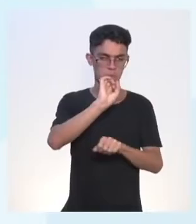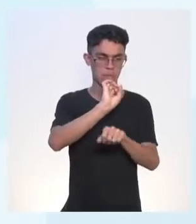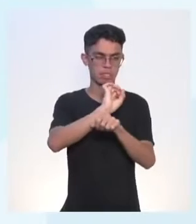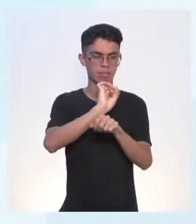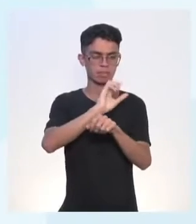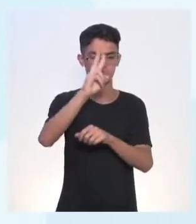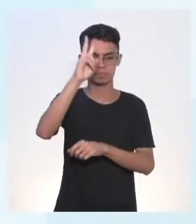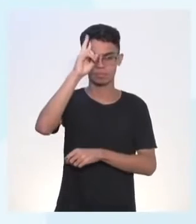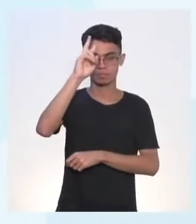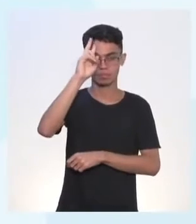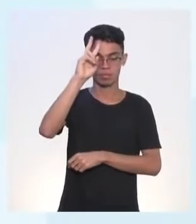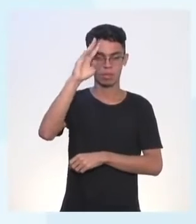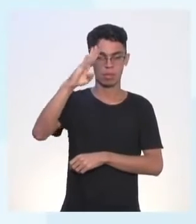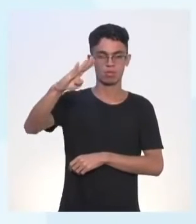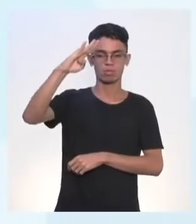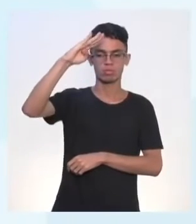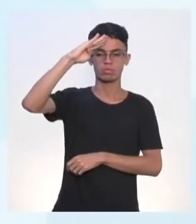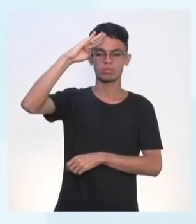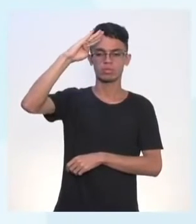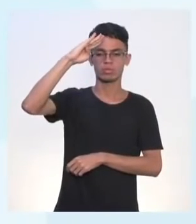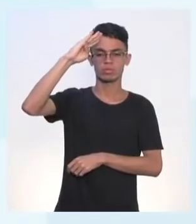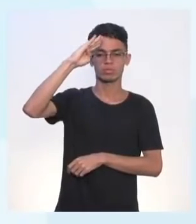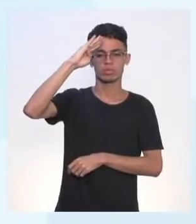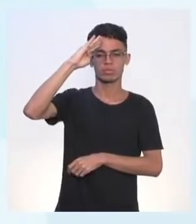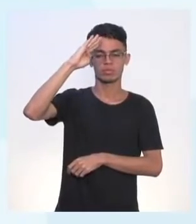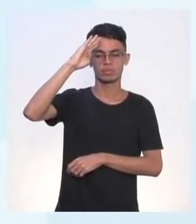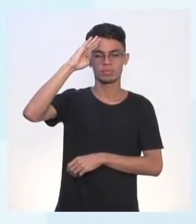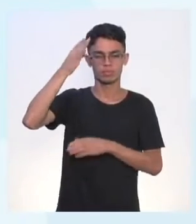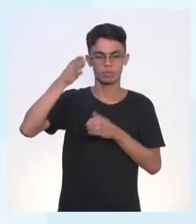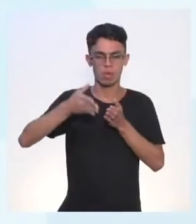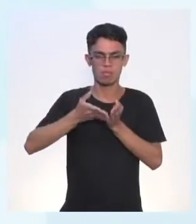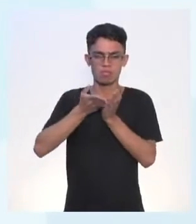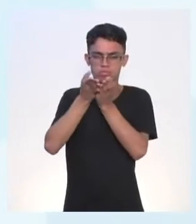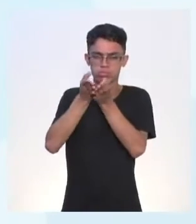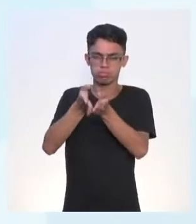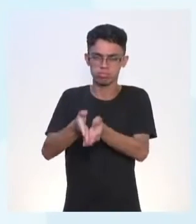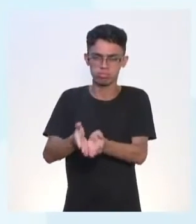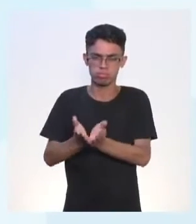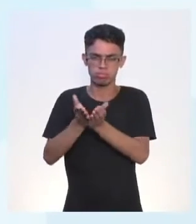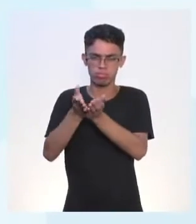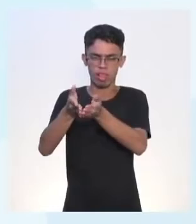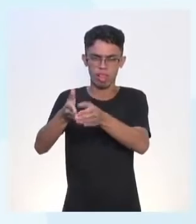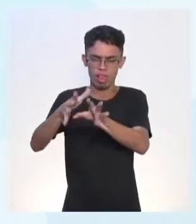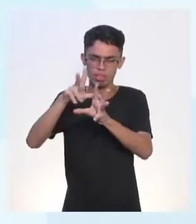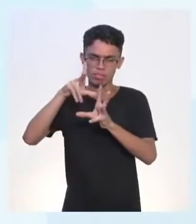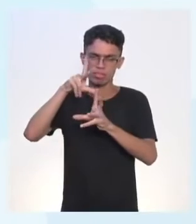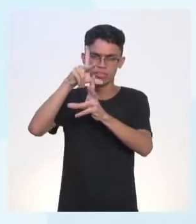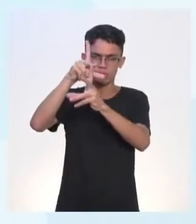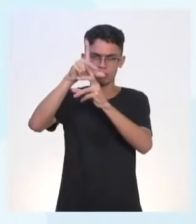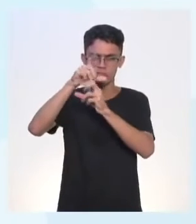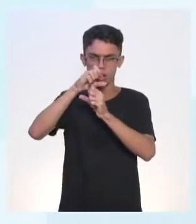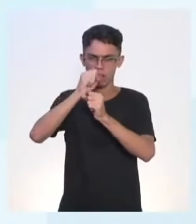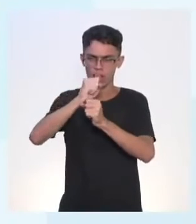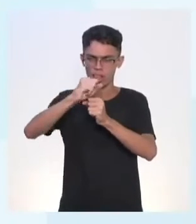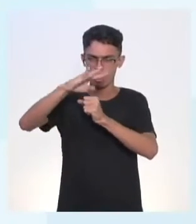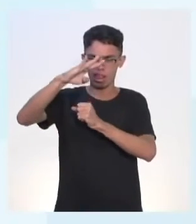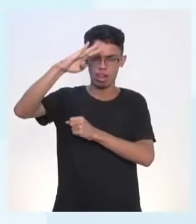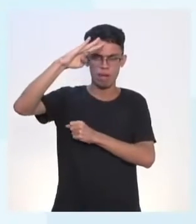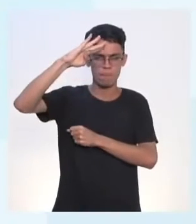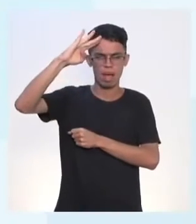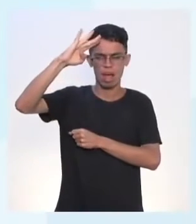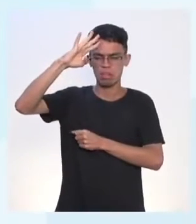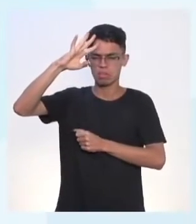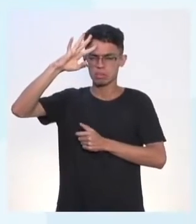vamos lembrar? Exército, a marinha era muito mais forte, tanto em homens como